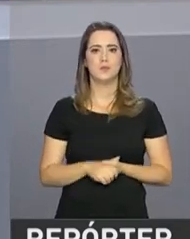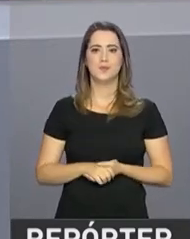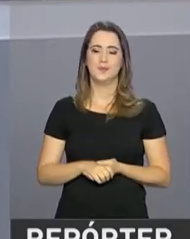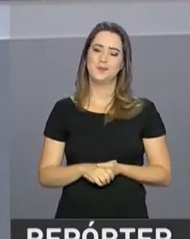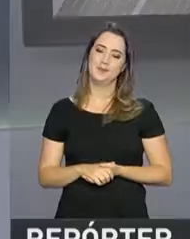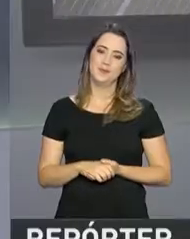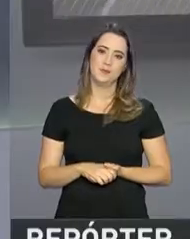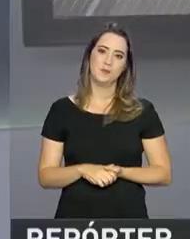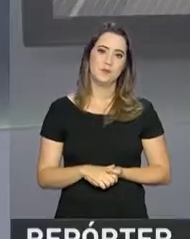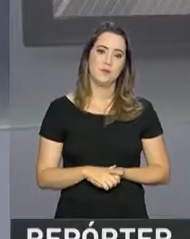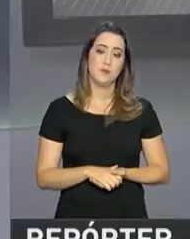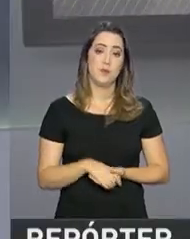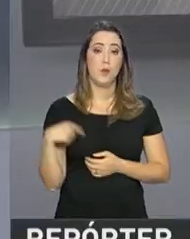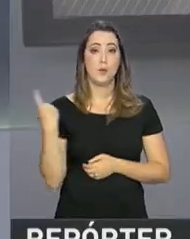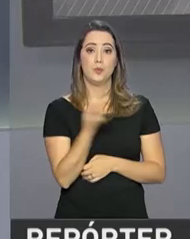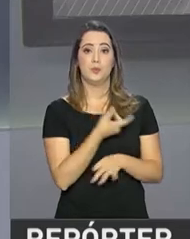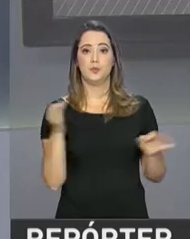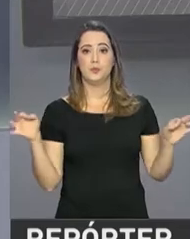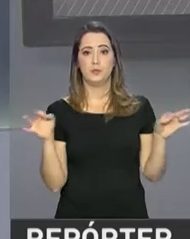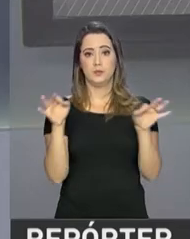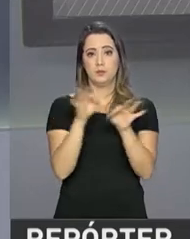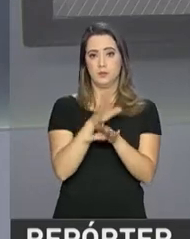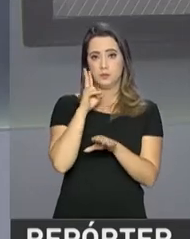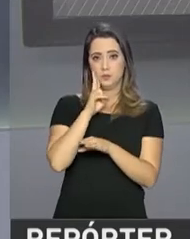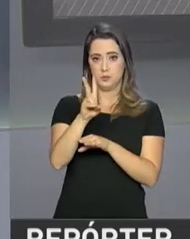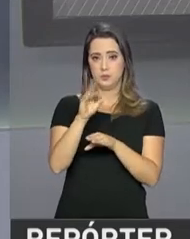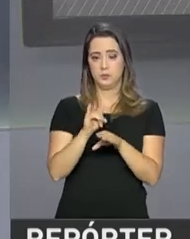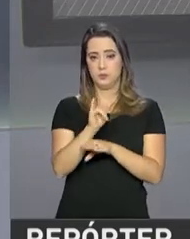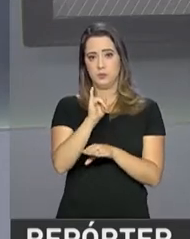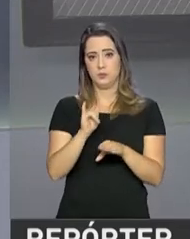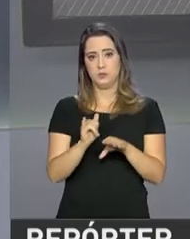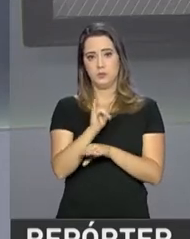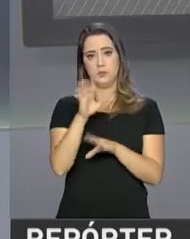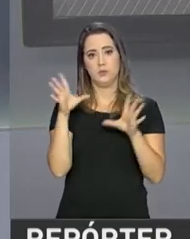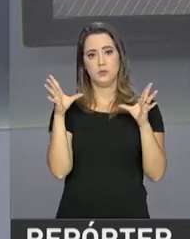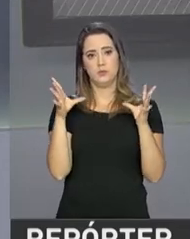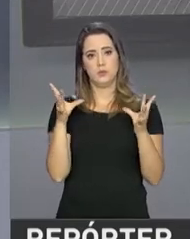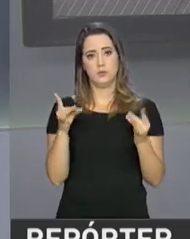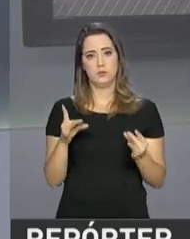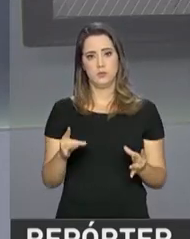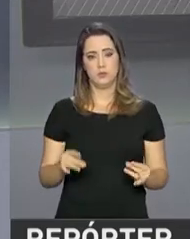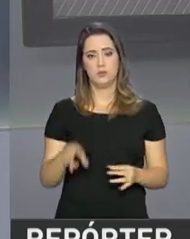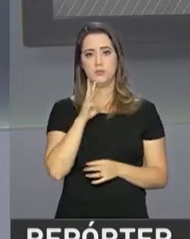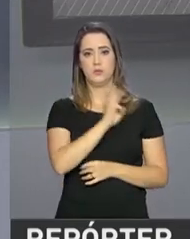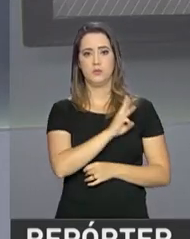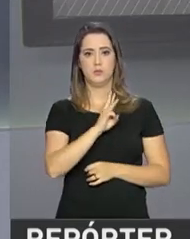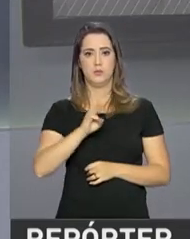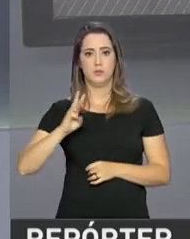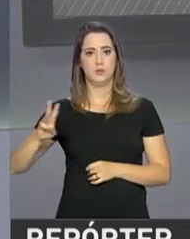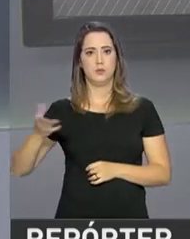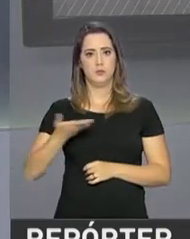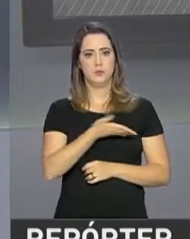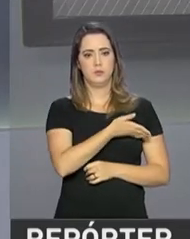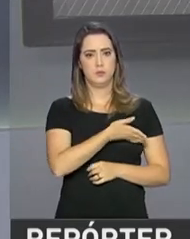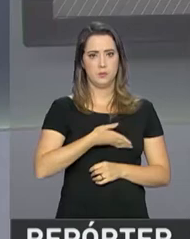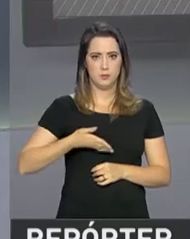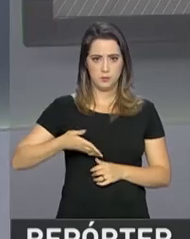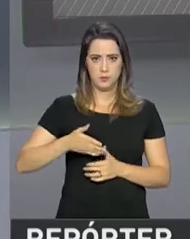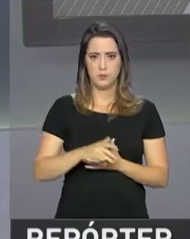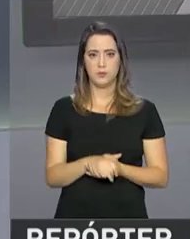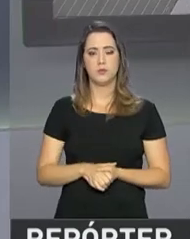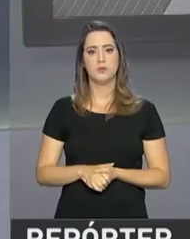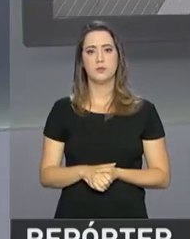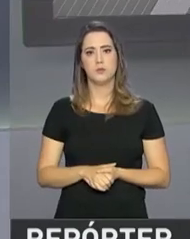bahia nós ficamos por aqui você pode rever as reportagens no youtube e toda a nossa programação também está na página